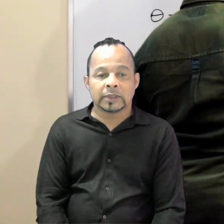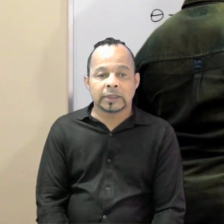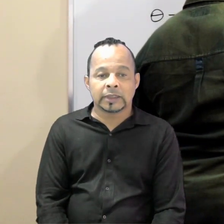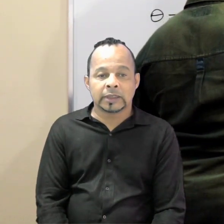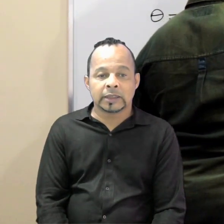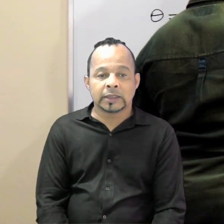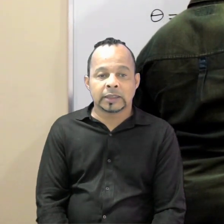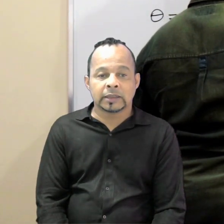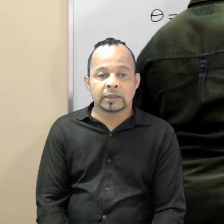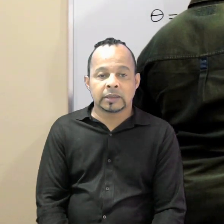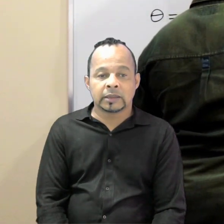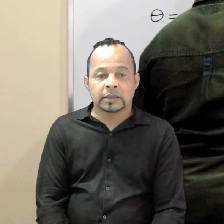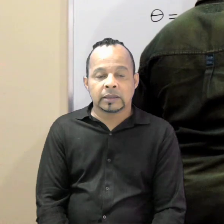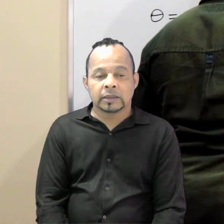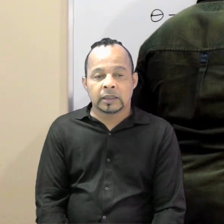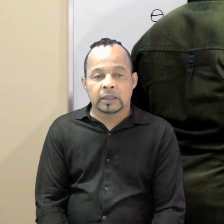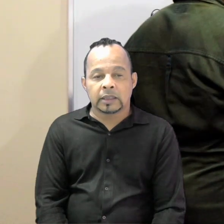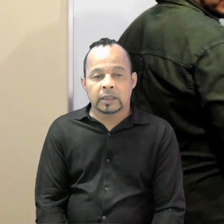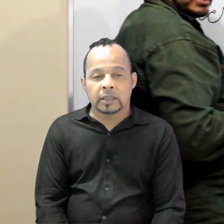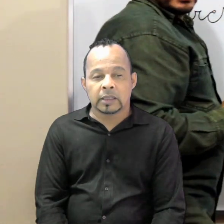dividido por AB.